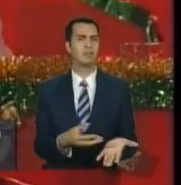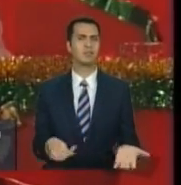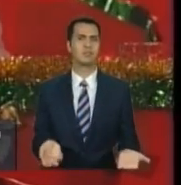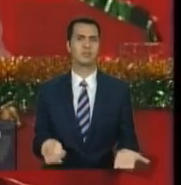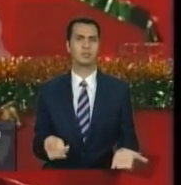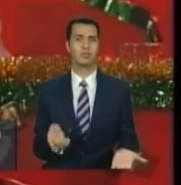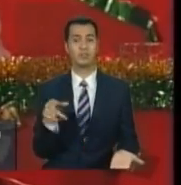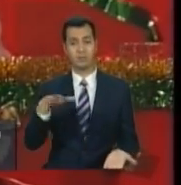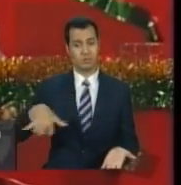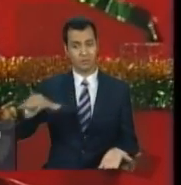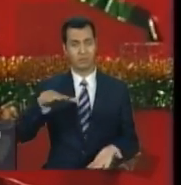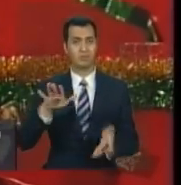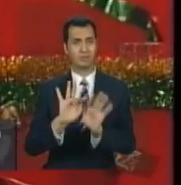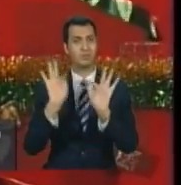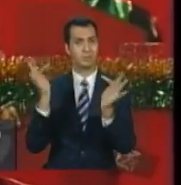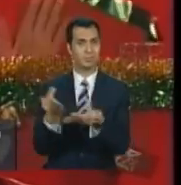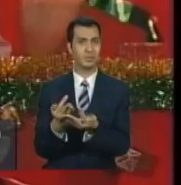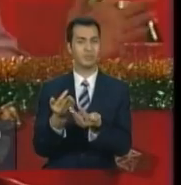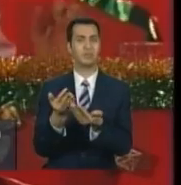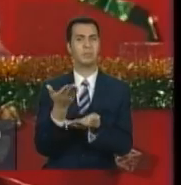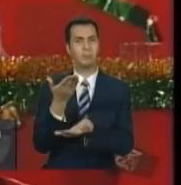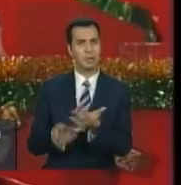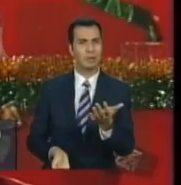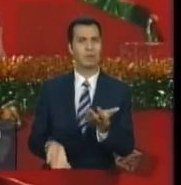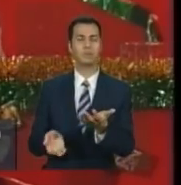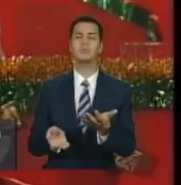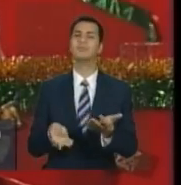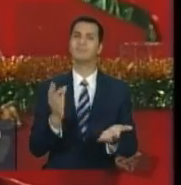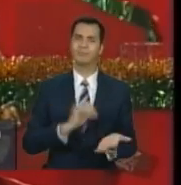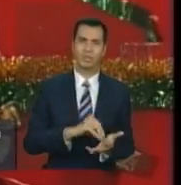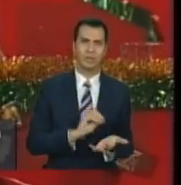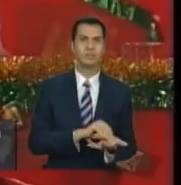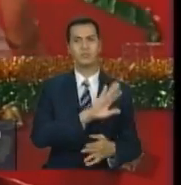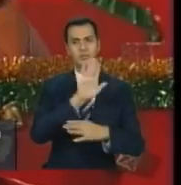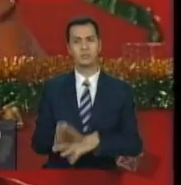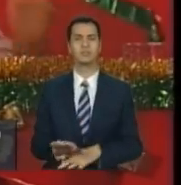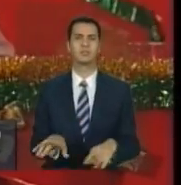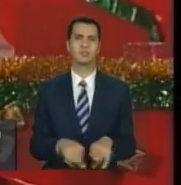suas famílias, sobretudo, como eu escutei aqui